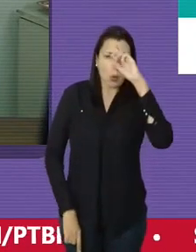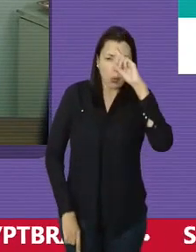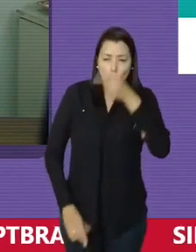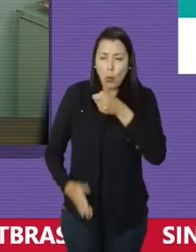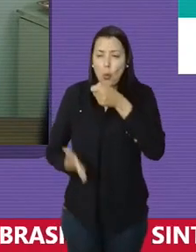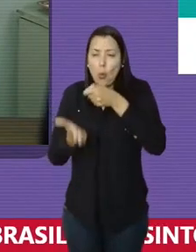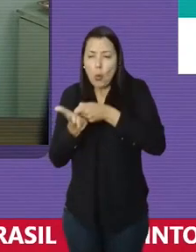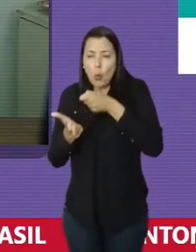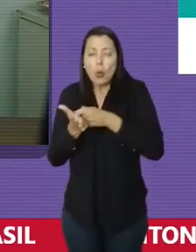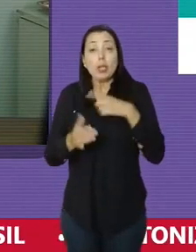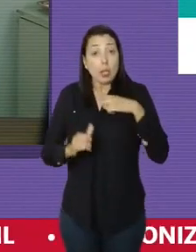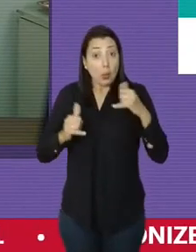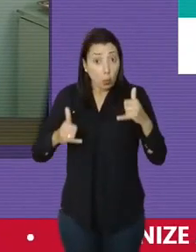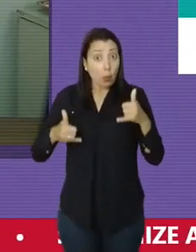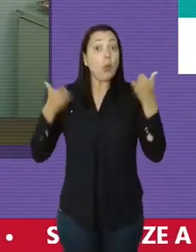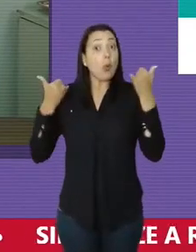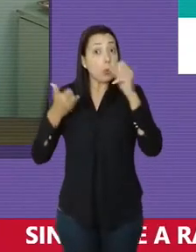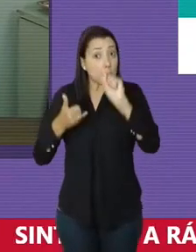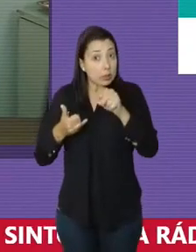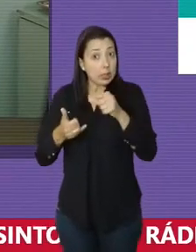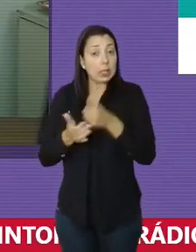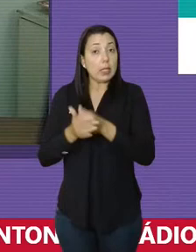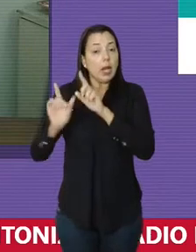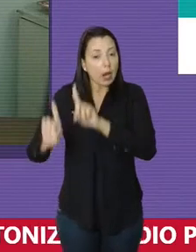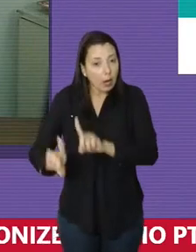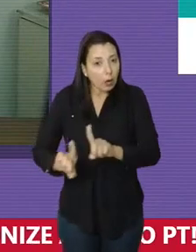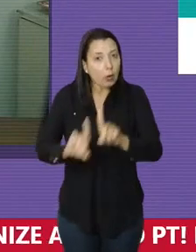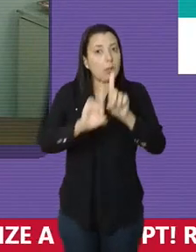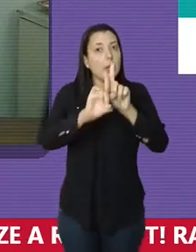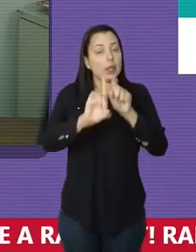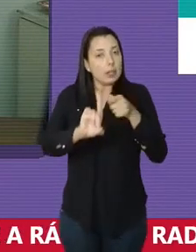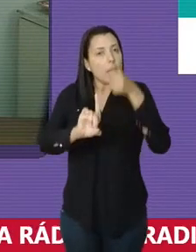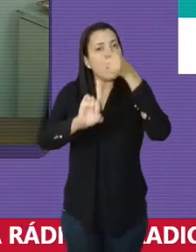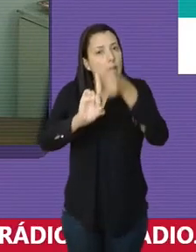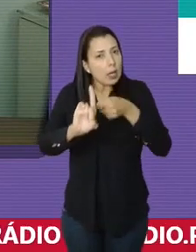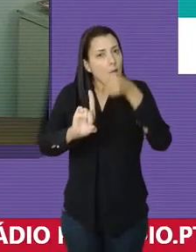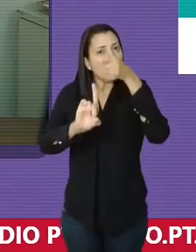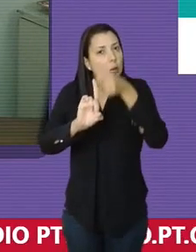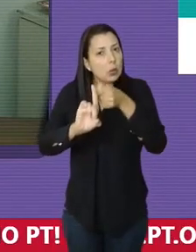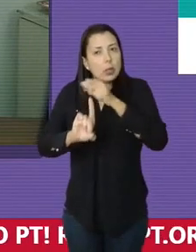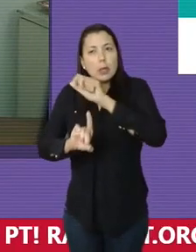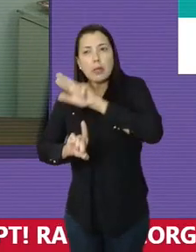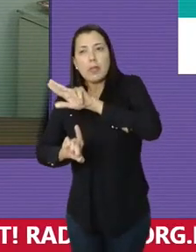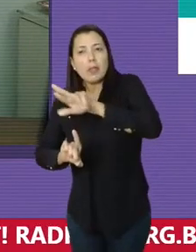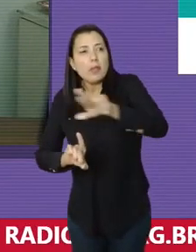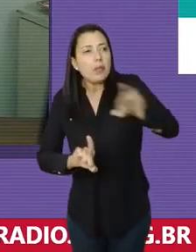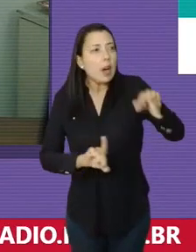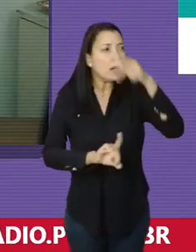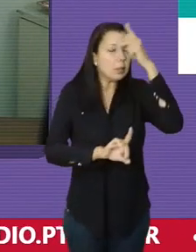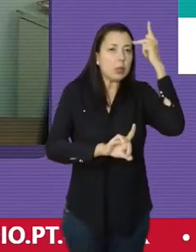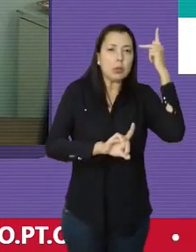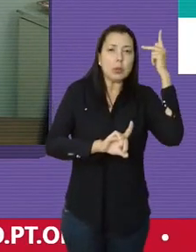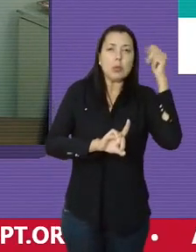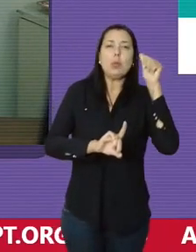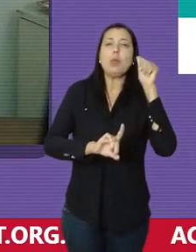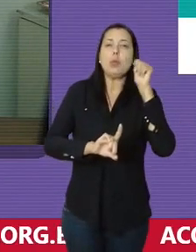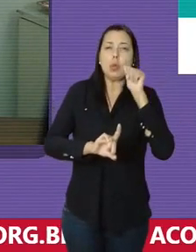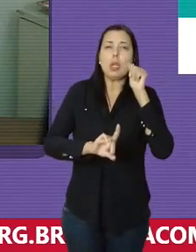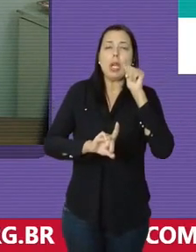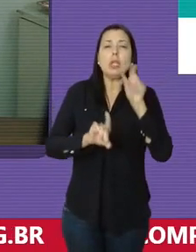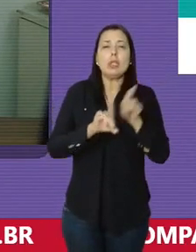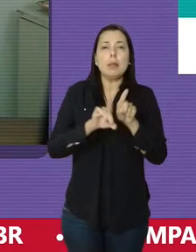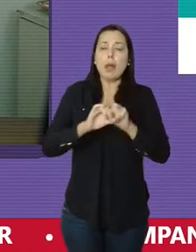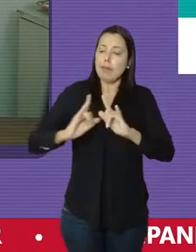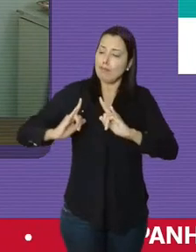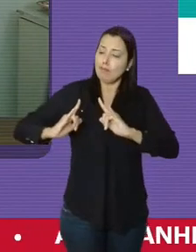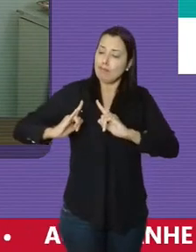e me orgulho de ter sido acompanhada nessa luta por muitas outras bravas